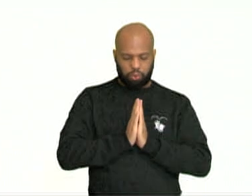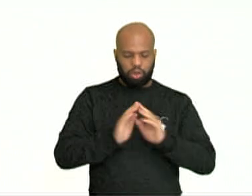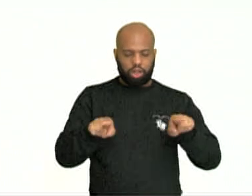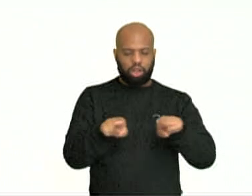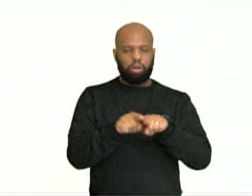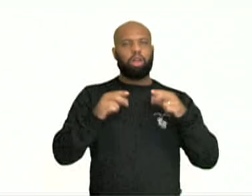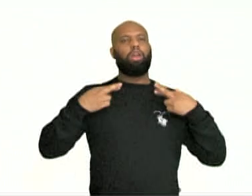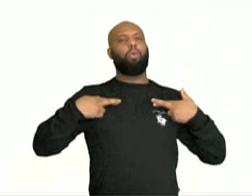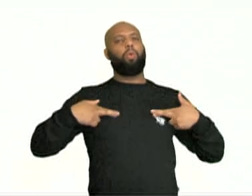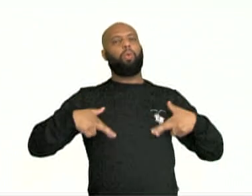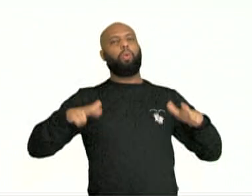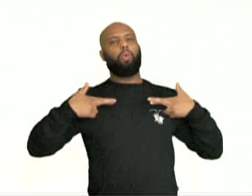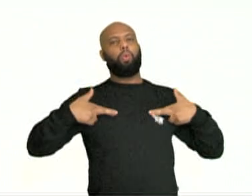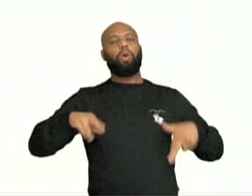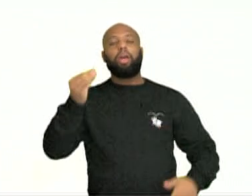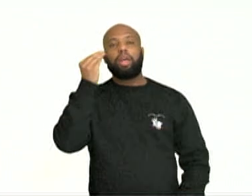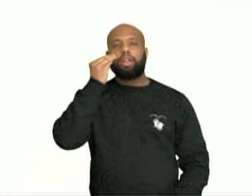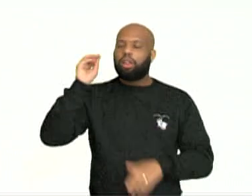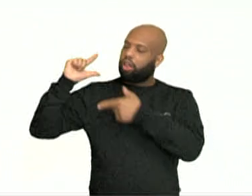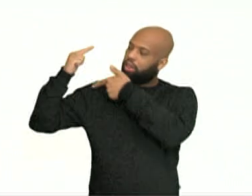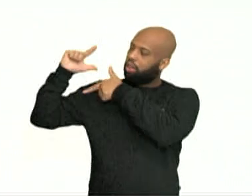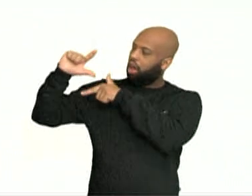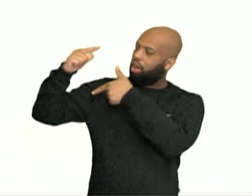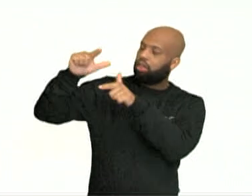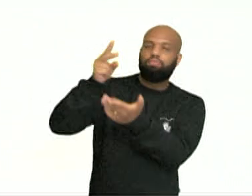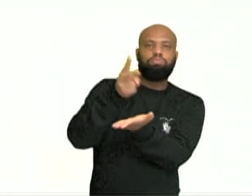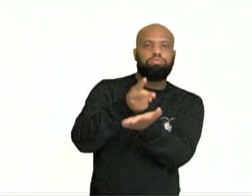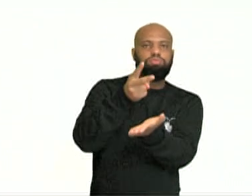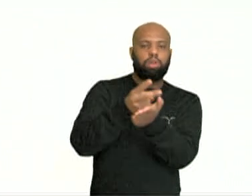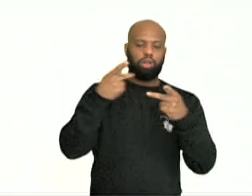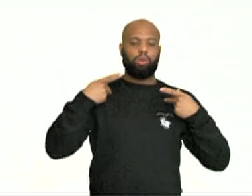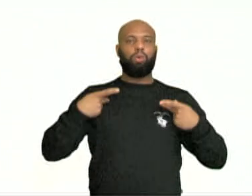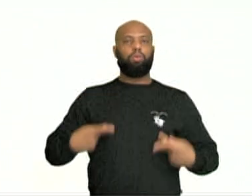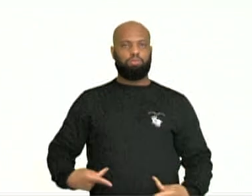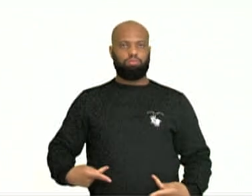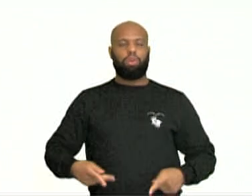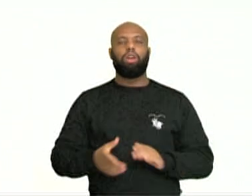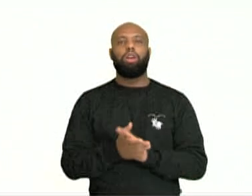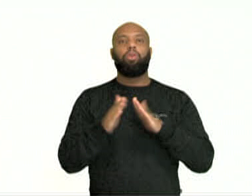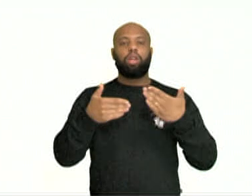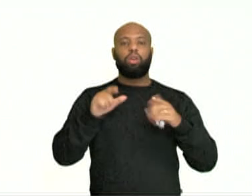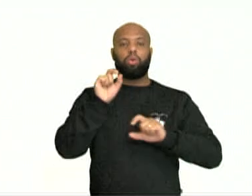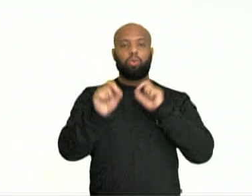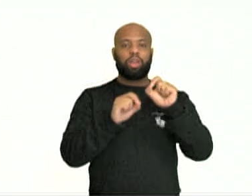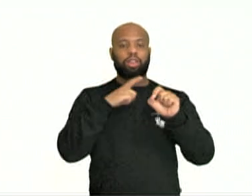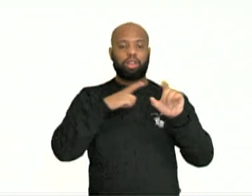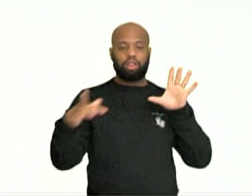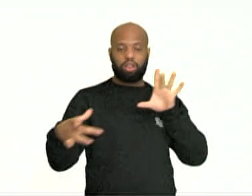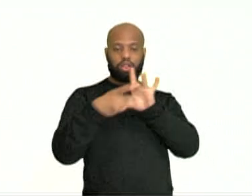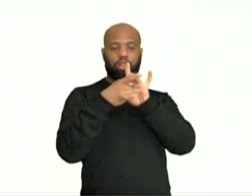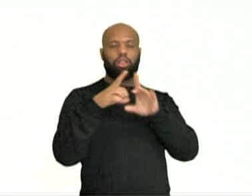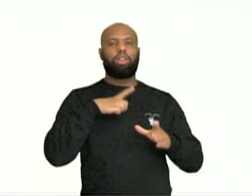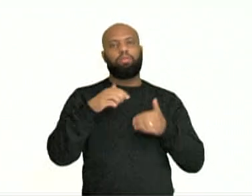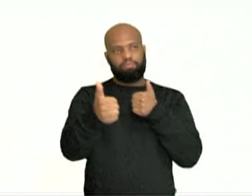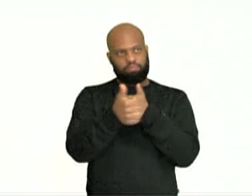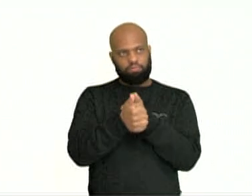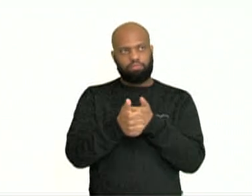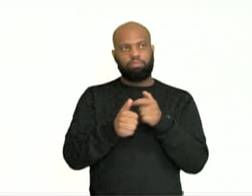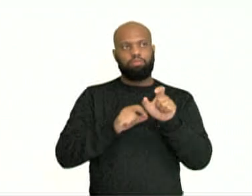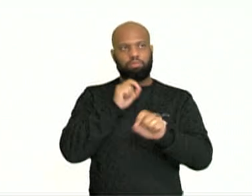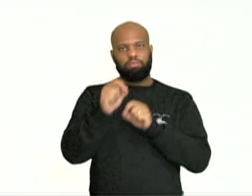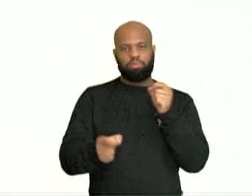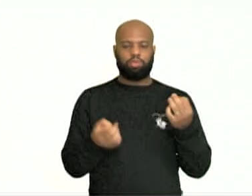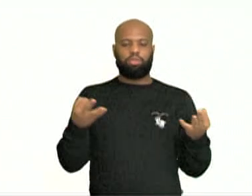relaxamento e tenta manter as tradições das posturas clássicas. Então, é o que se associa ali, é o que está mais próximo do